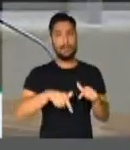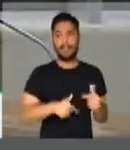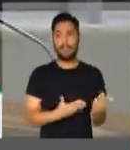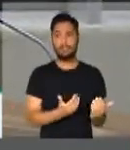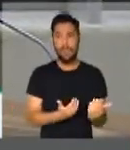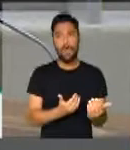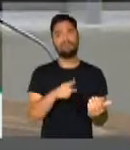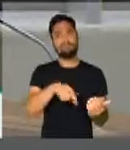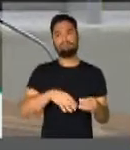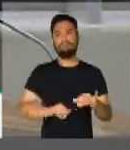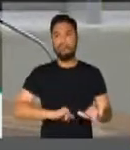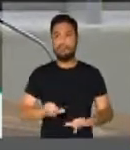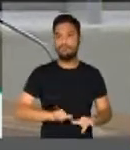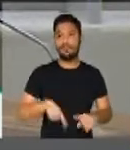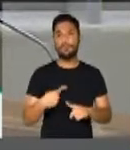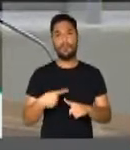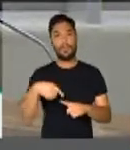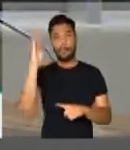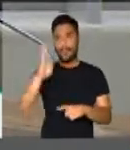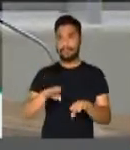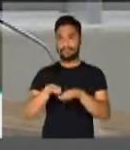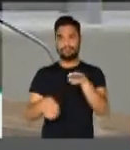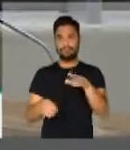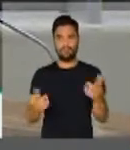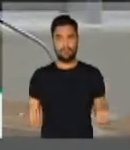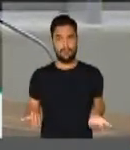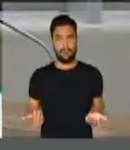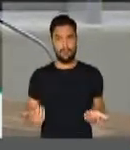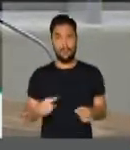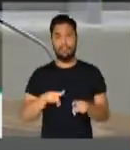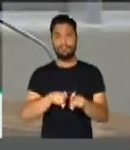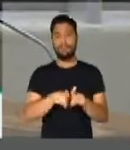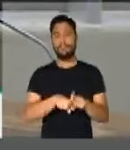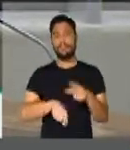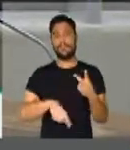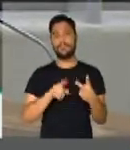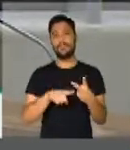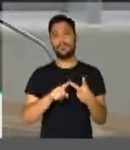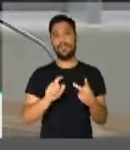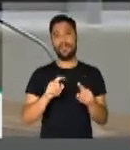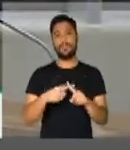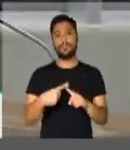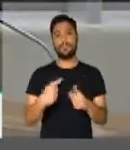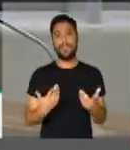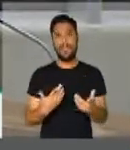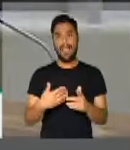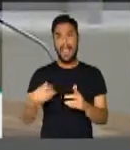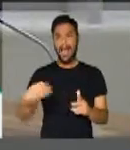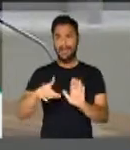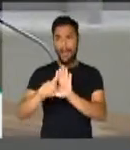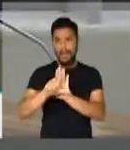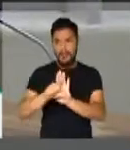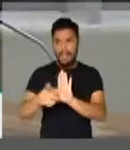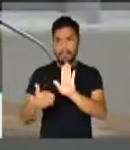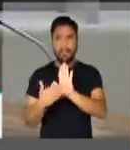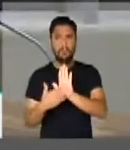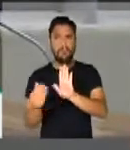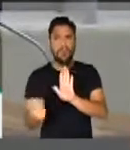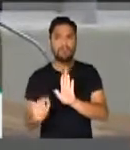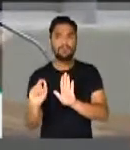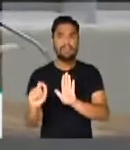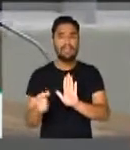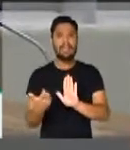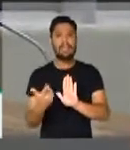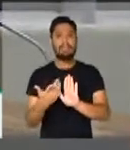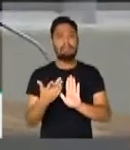de um país extremamente desigual como o nosso. Em segundo, porque é evidente, desconsidera as diferenças regionais,